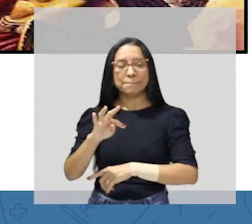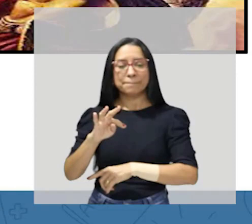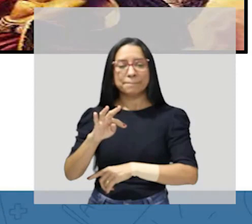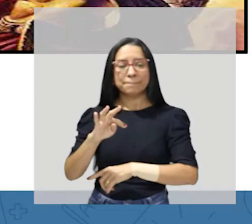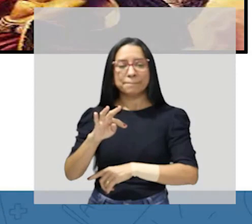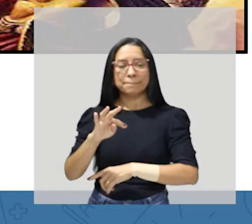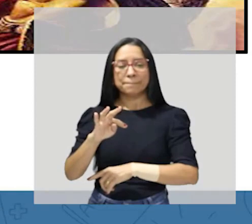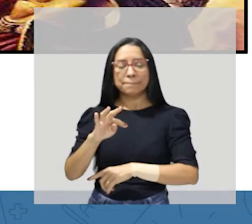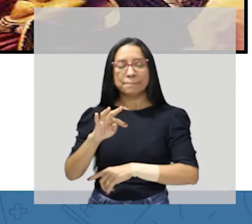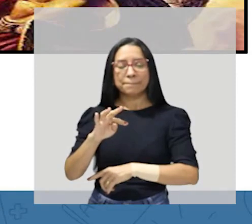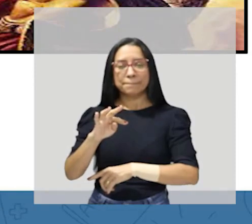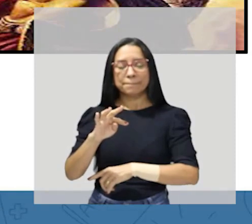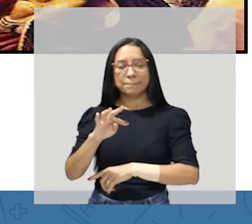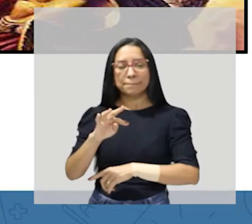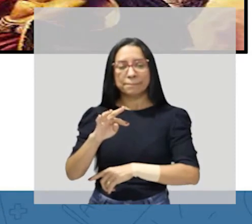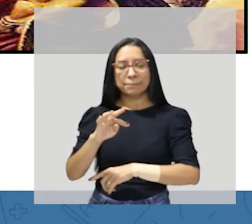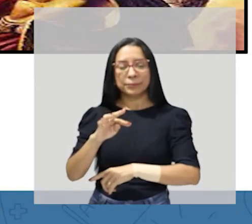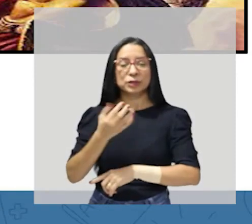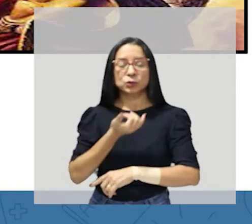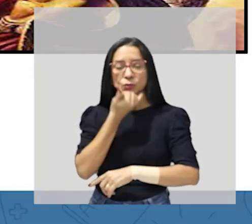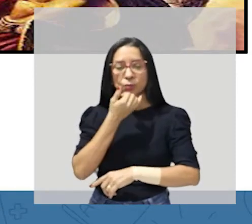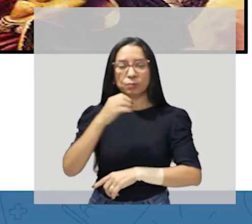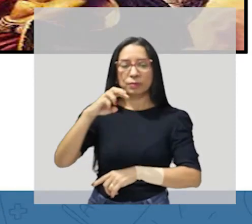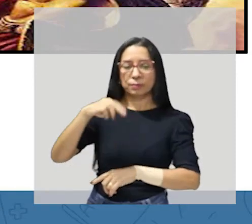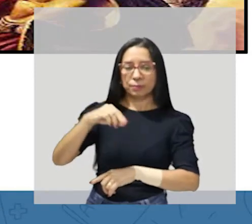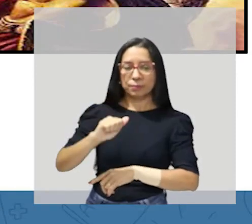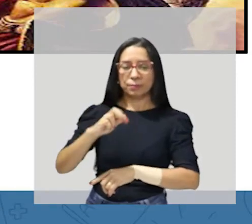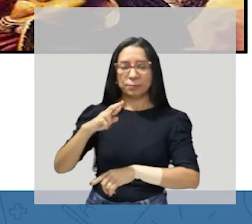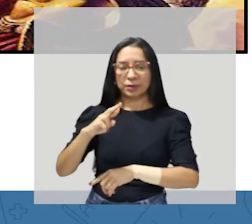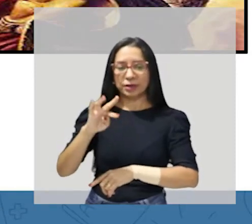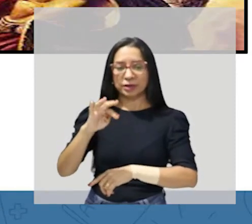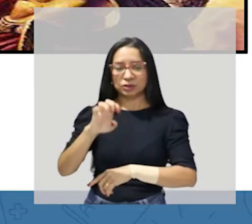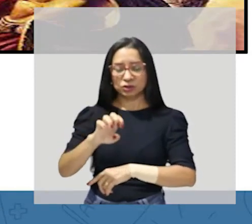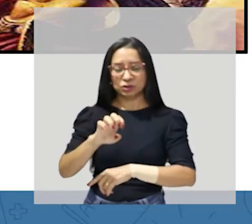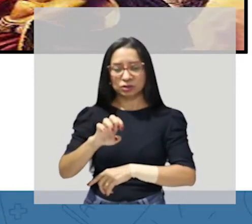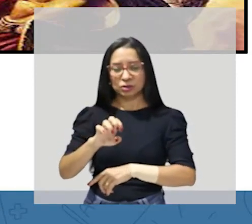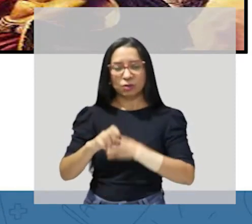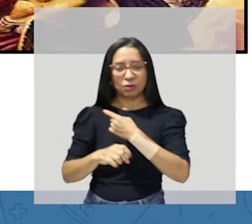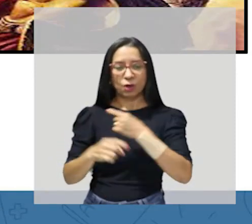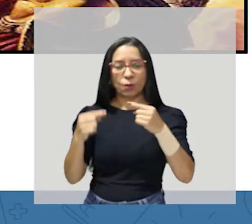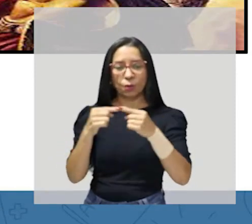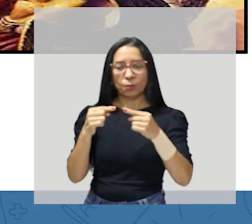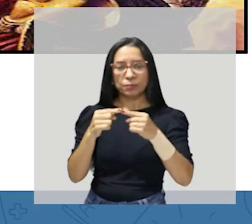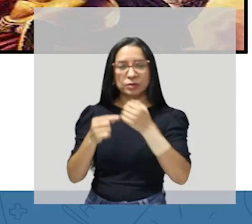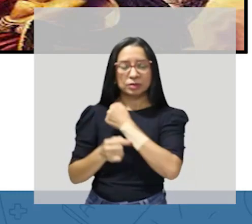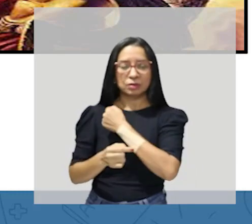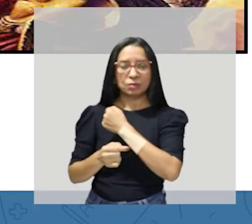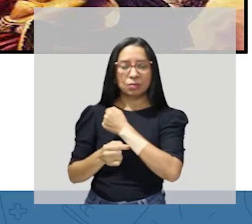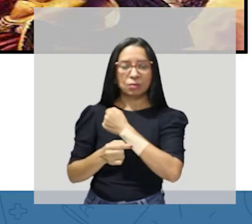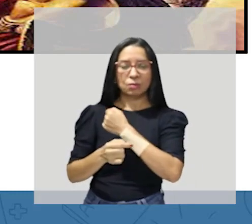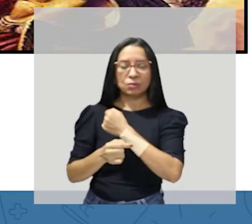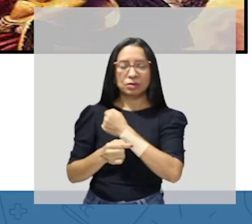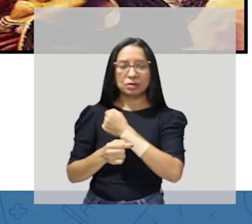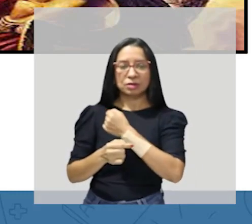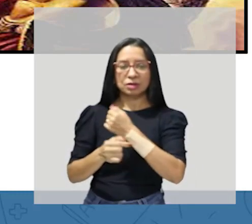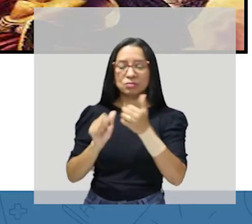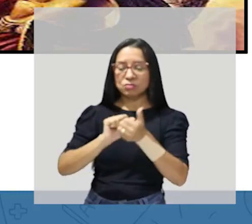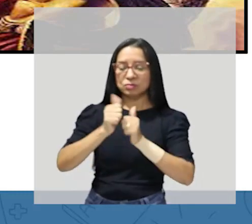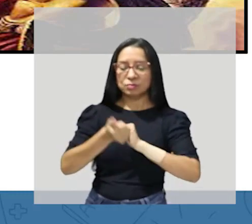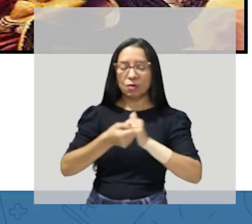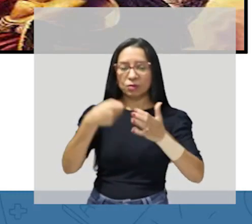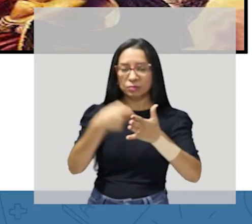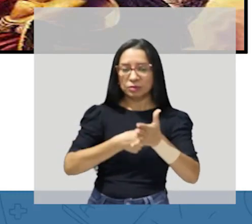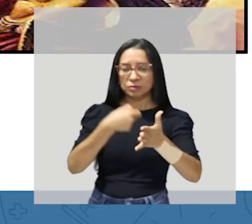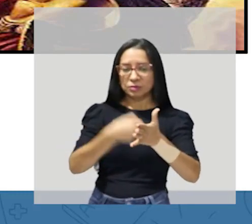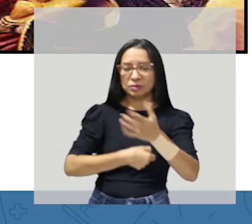Marte, aí Deus da guerra. A expressão marcial vem de Marte. O lutar já